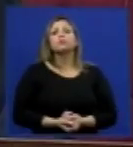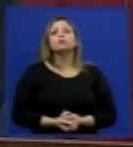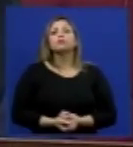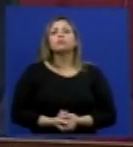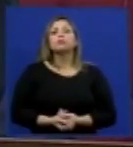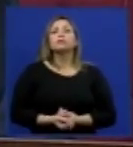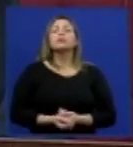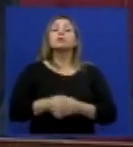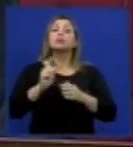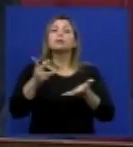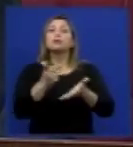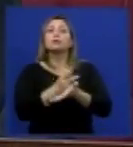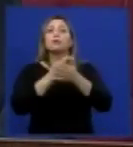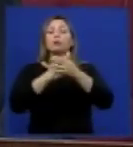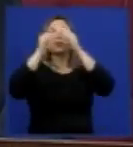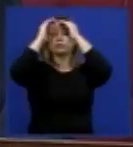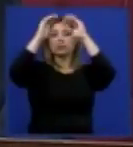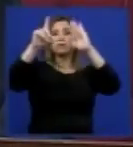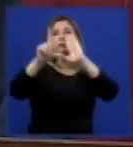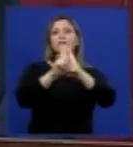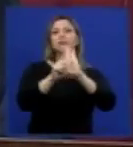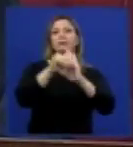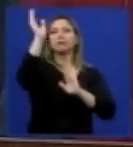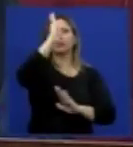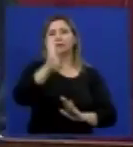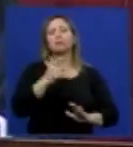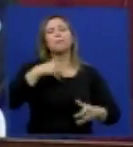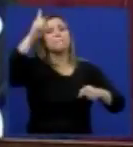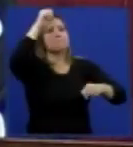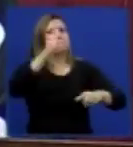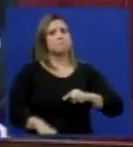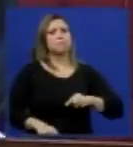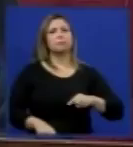Assim, a legislação brasileira, ela proíbe, de modo geral,